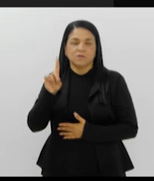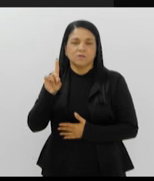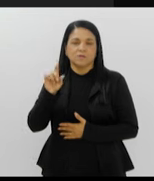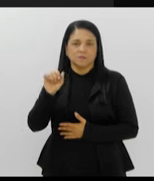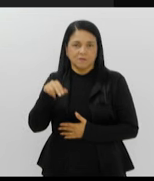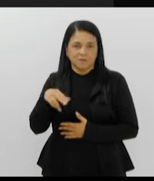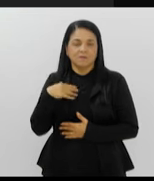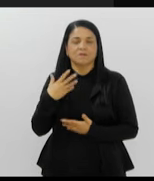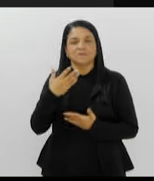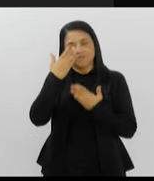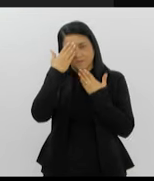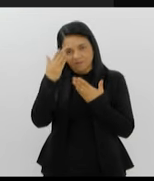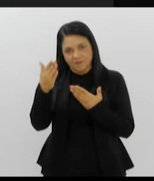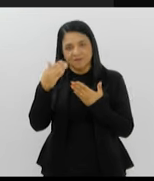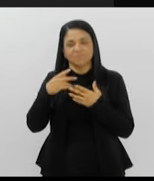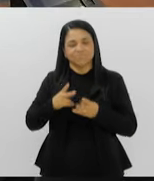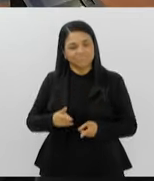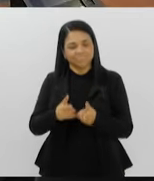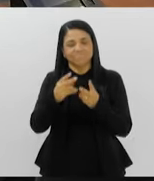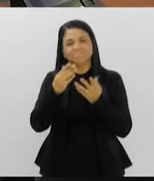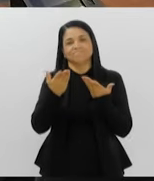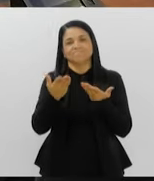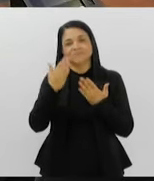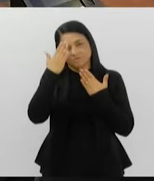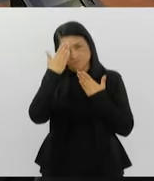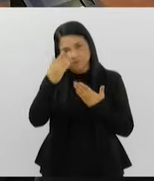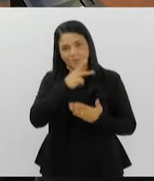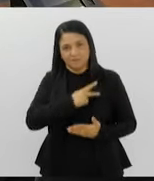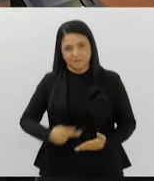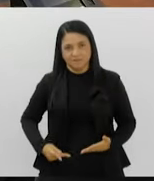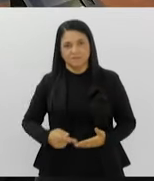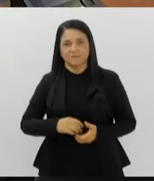em frente. Obrigado, presidente.